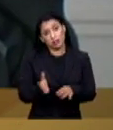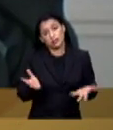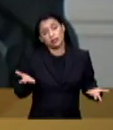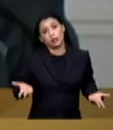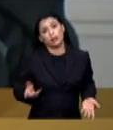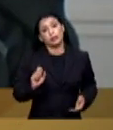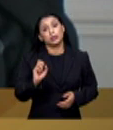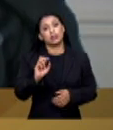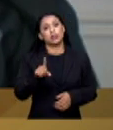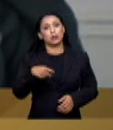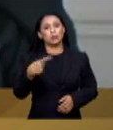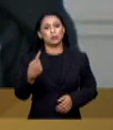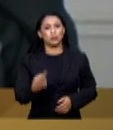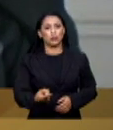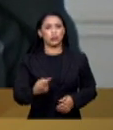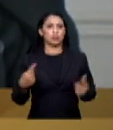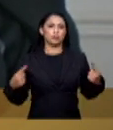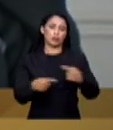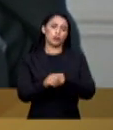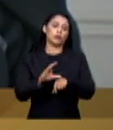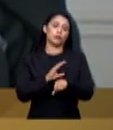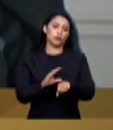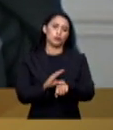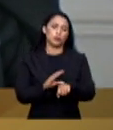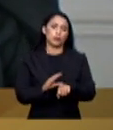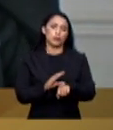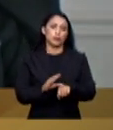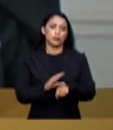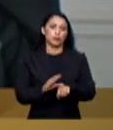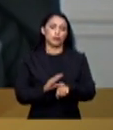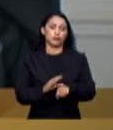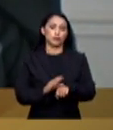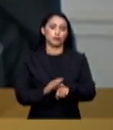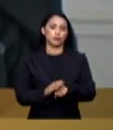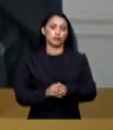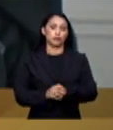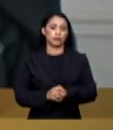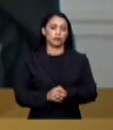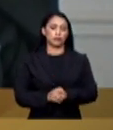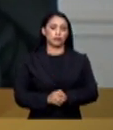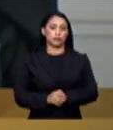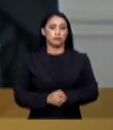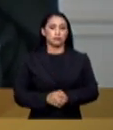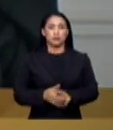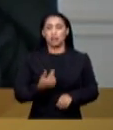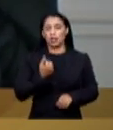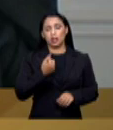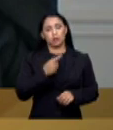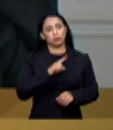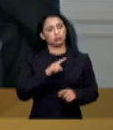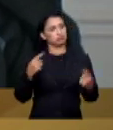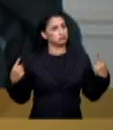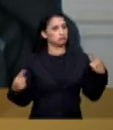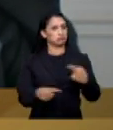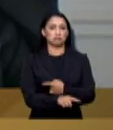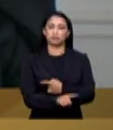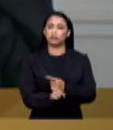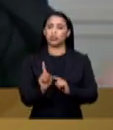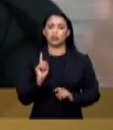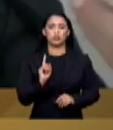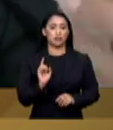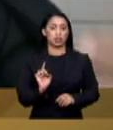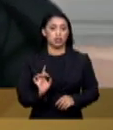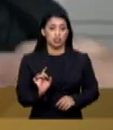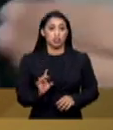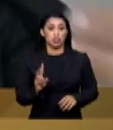consequentemente, depois arguir uma inconstitucionalidade. Eu reputo razoável, condizente com essa via excepcional